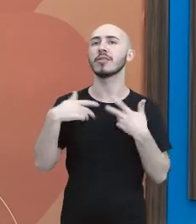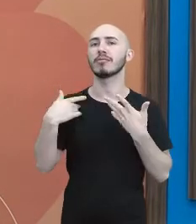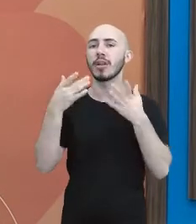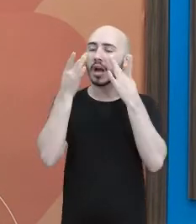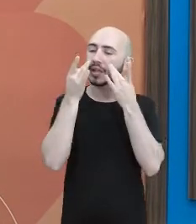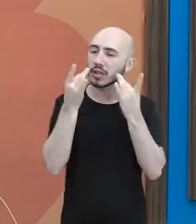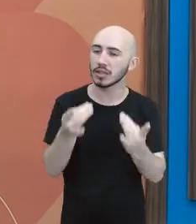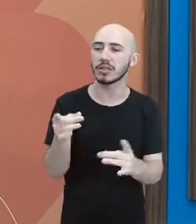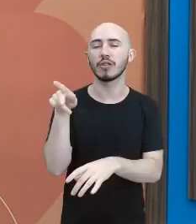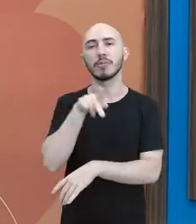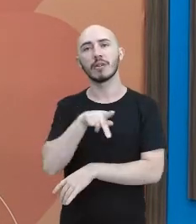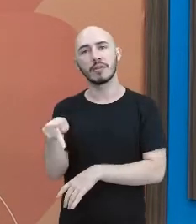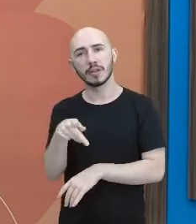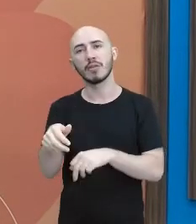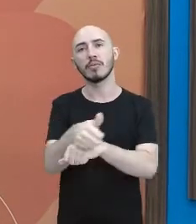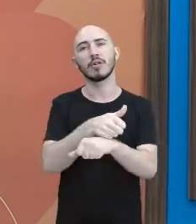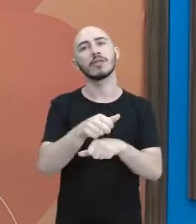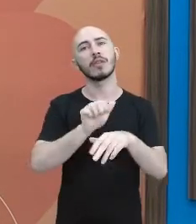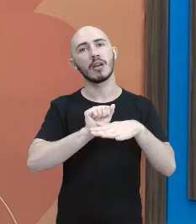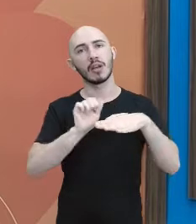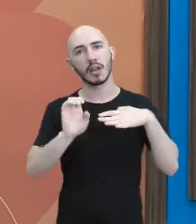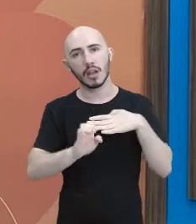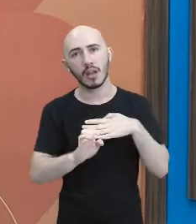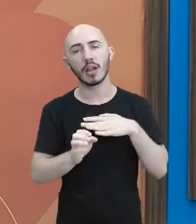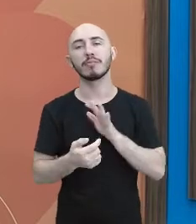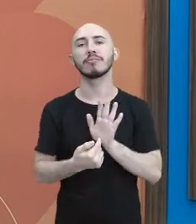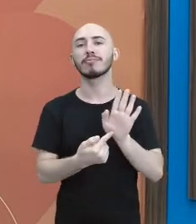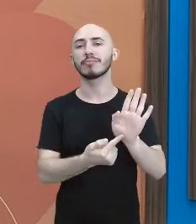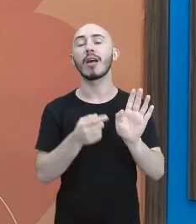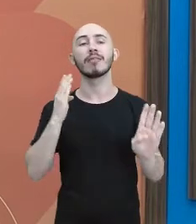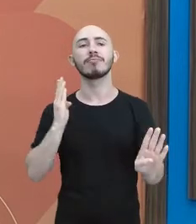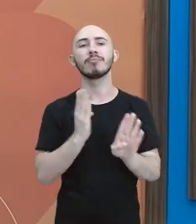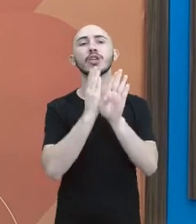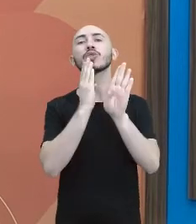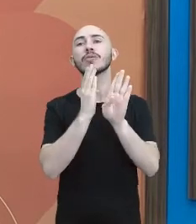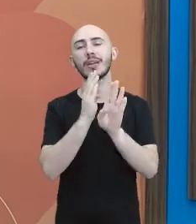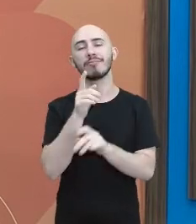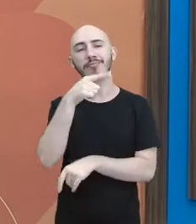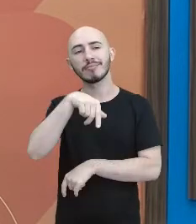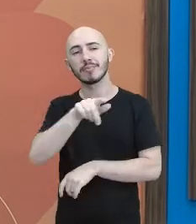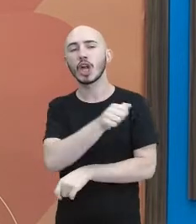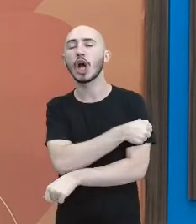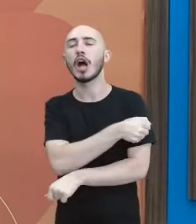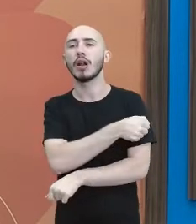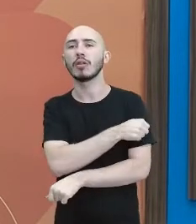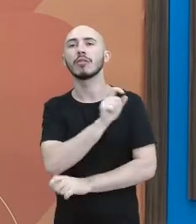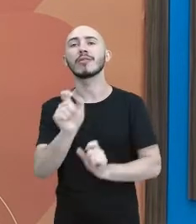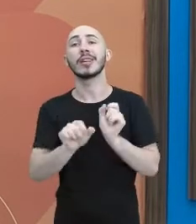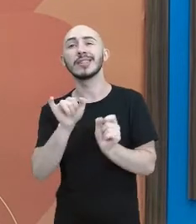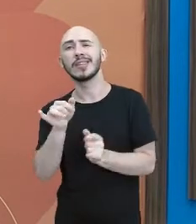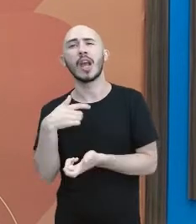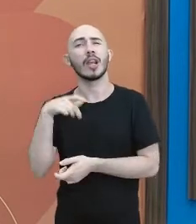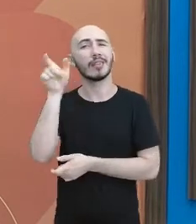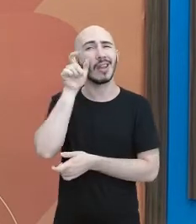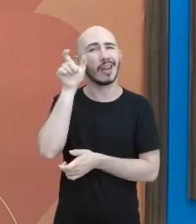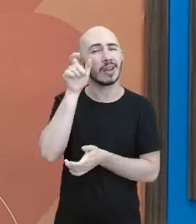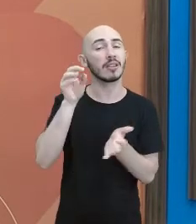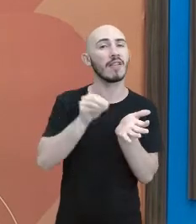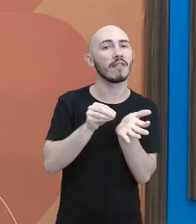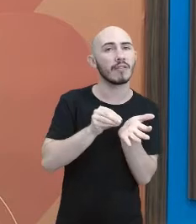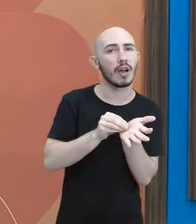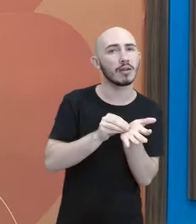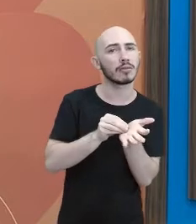do professor, do profissional do AEE, para identificar nesse estudante, ele realmente está desinteressado, por